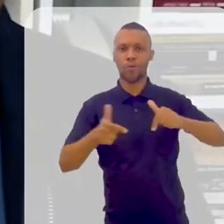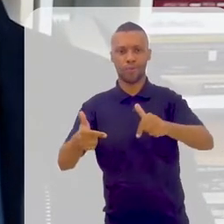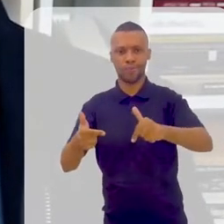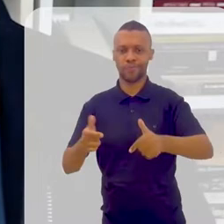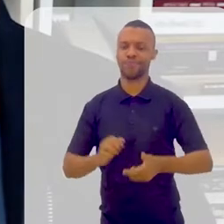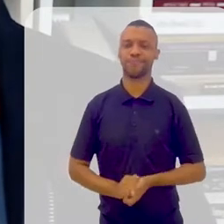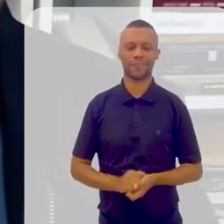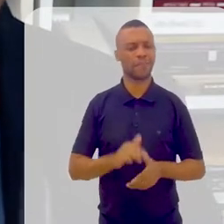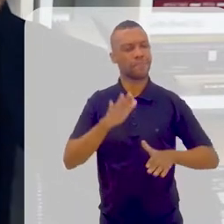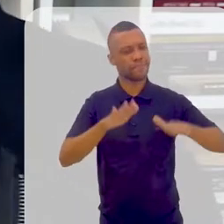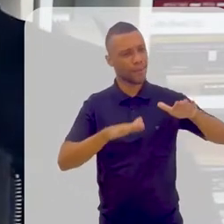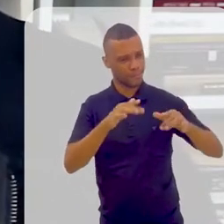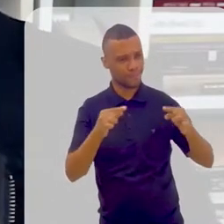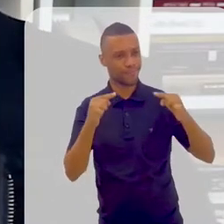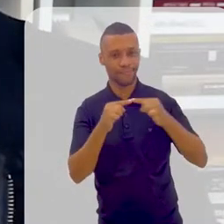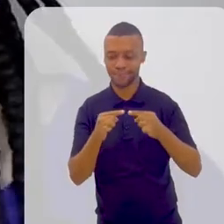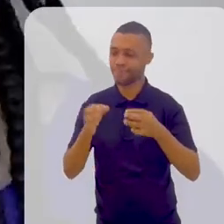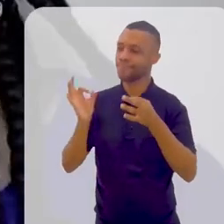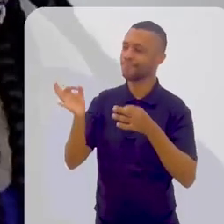mais ou menos por aí.